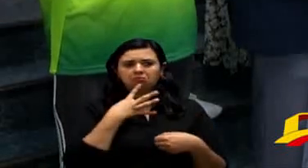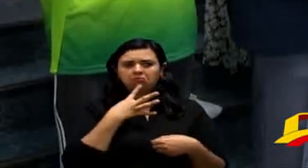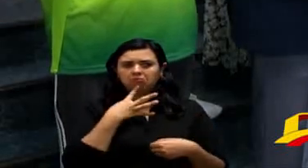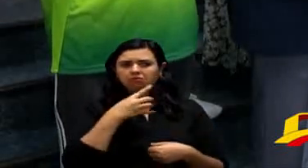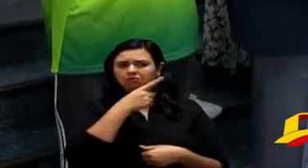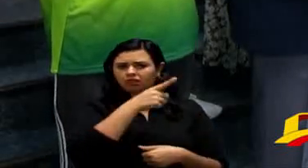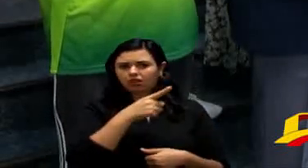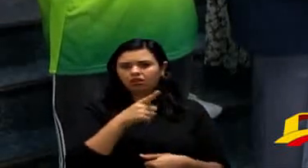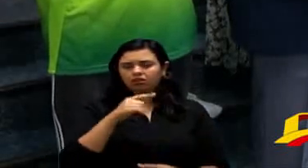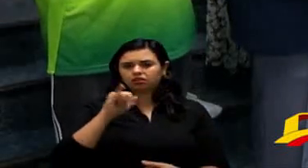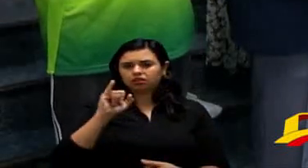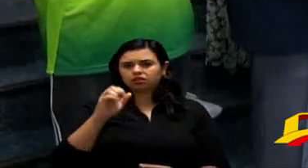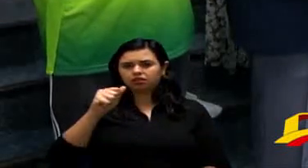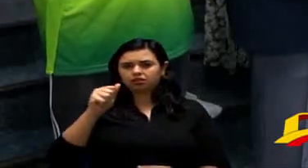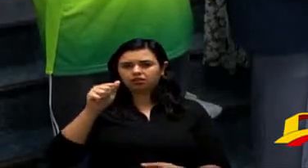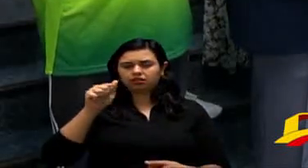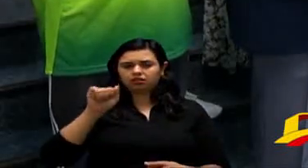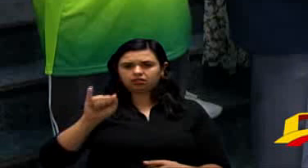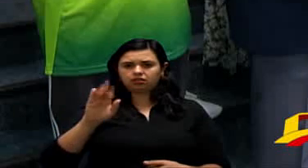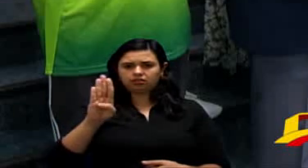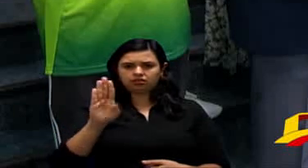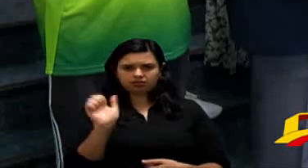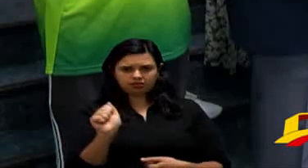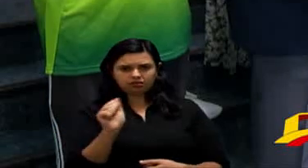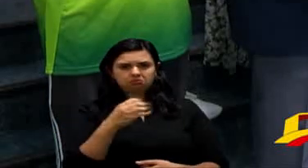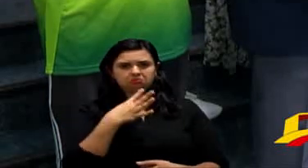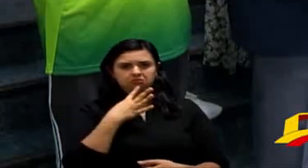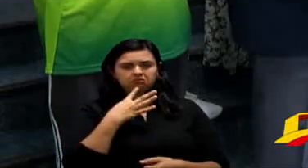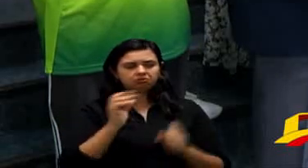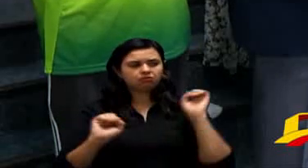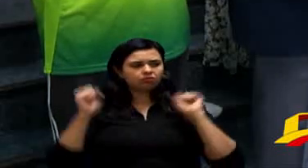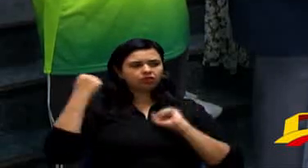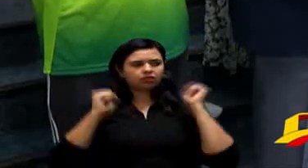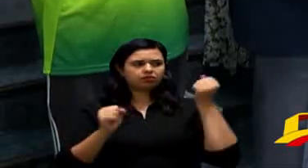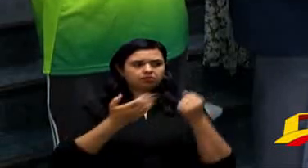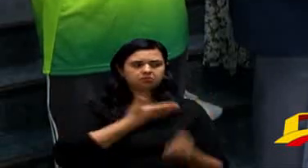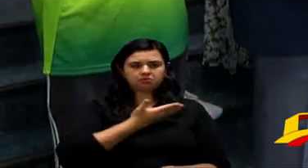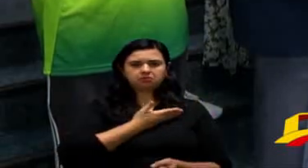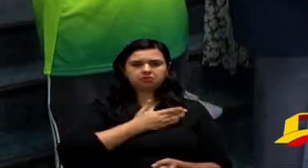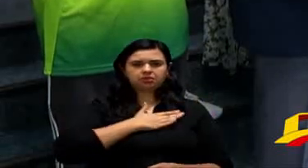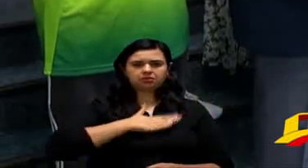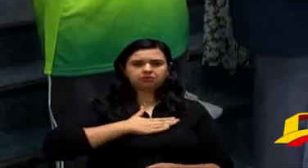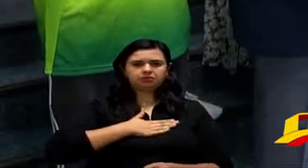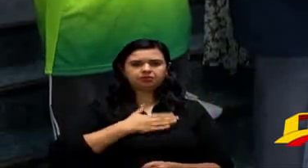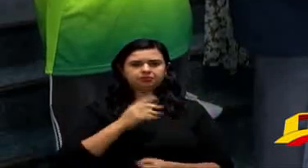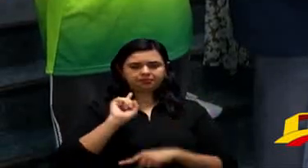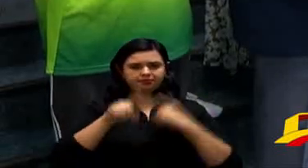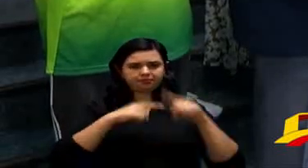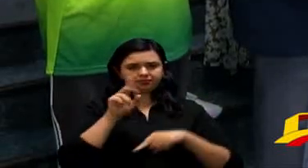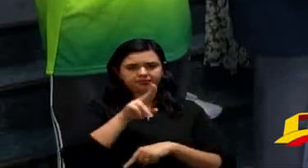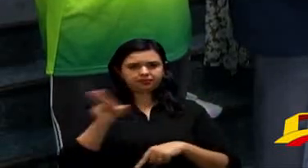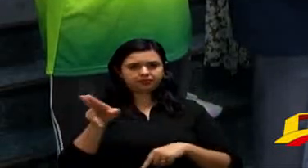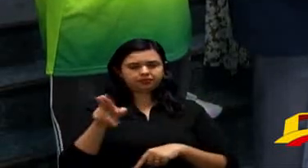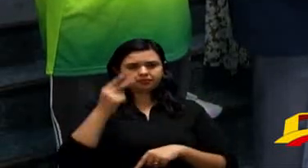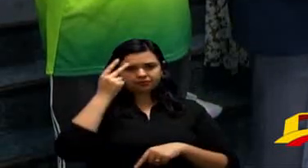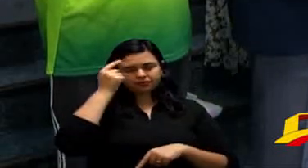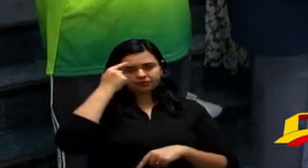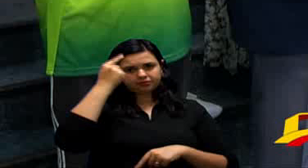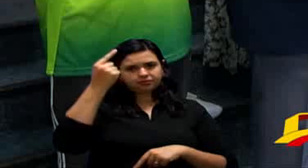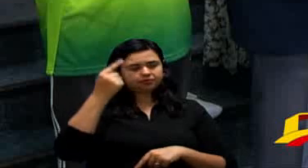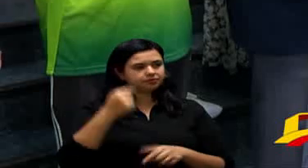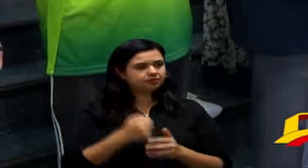atrás quando foi fundada lá era para pelo rapaz lá como que é o nome do meu amigo lá depois eu lembro o nome dele lá né